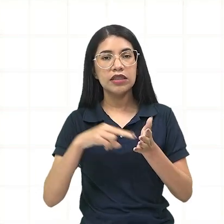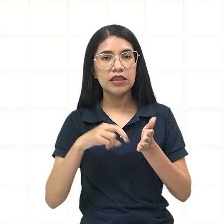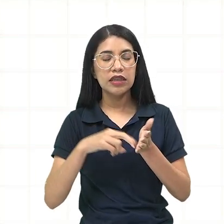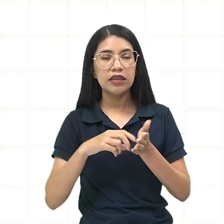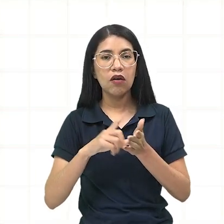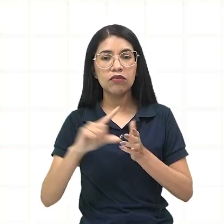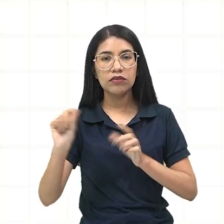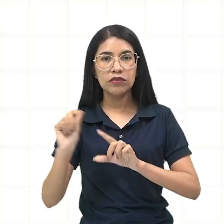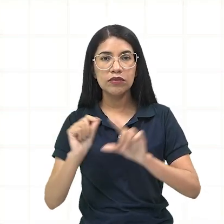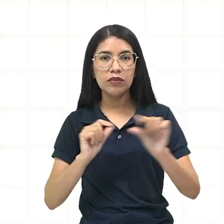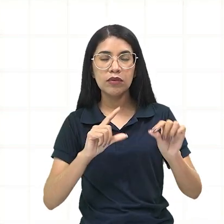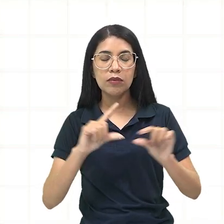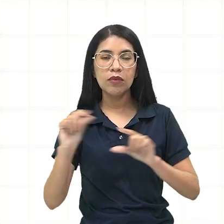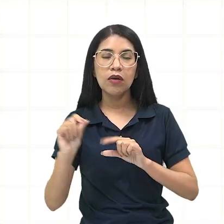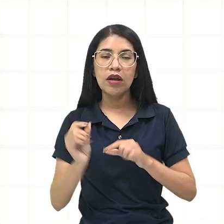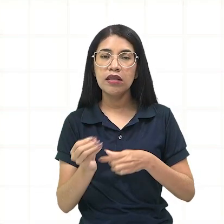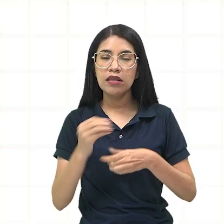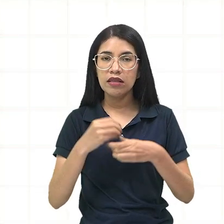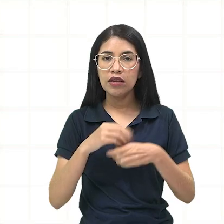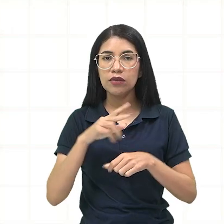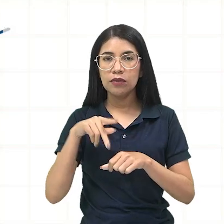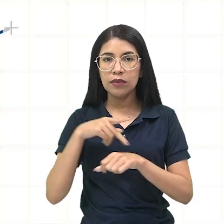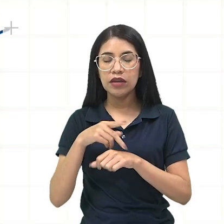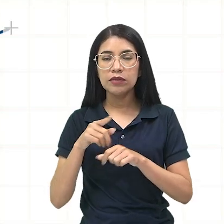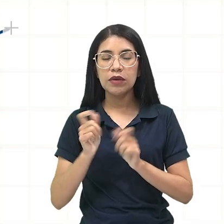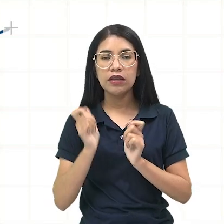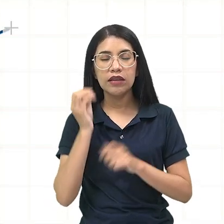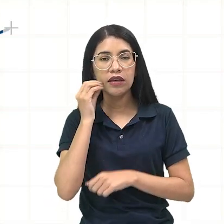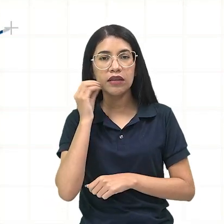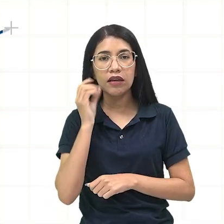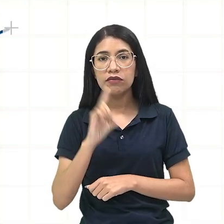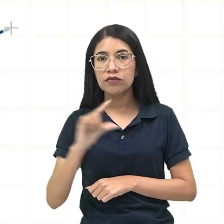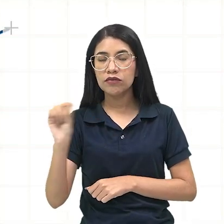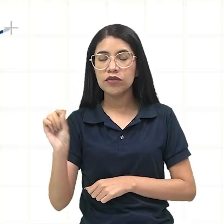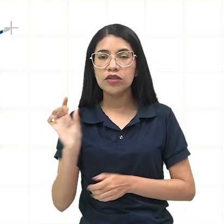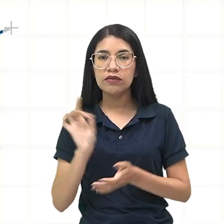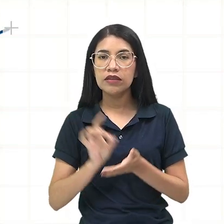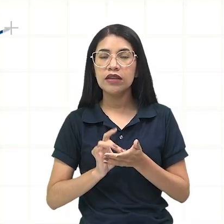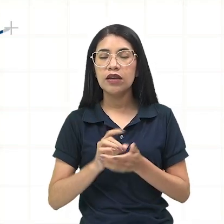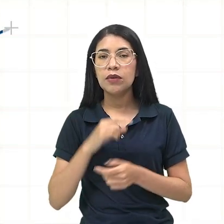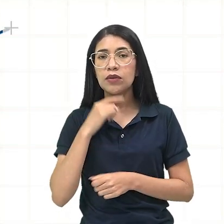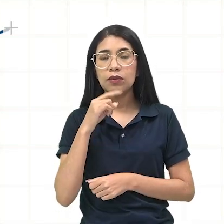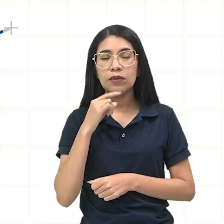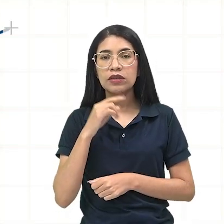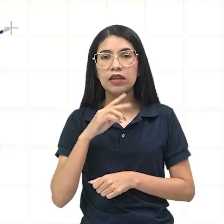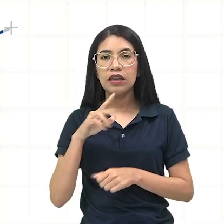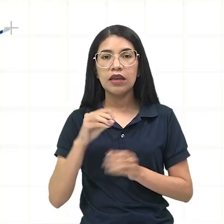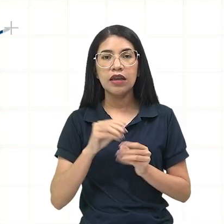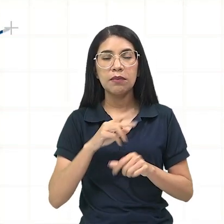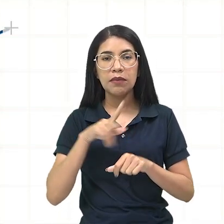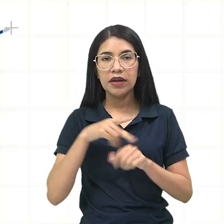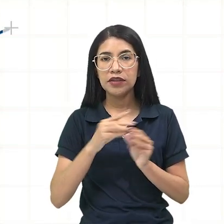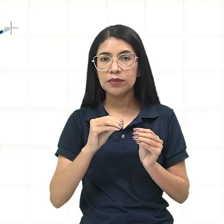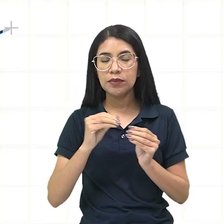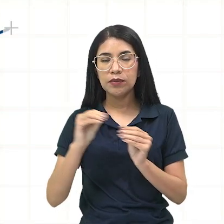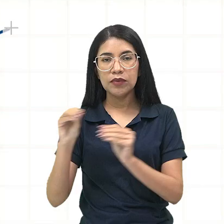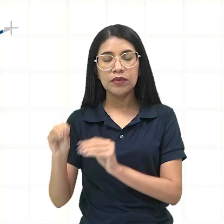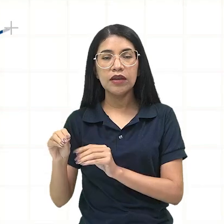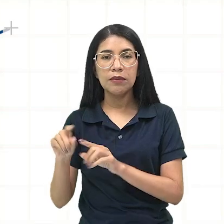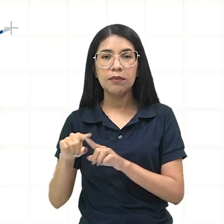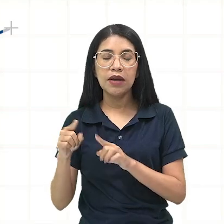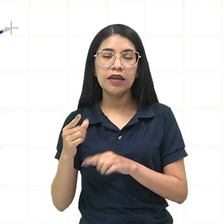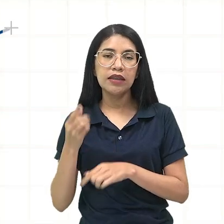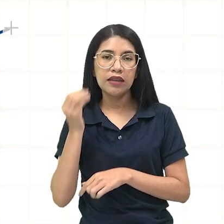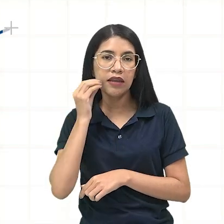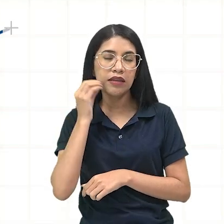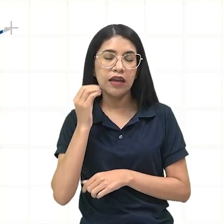saindo de um lugar indo para outro, dentro do mesmo país, para fugir mesmo. Já que não conseguem sair do país, elas vão pelo menos fugir ali